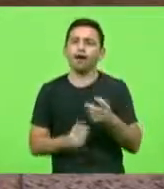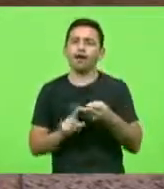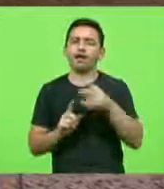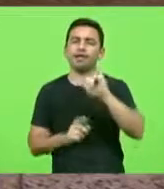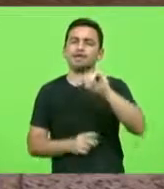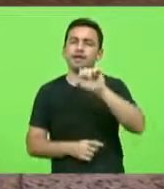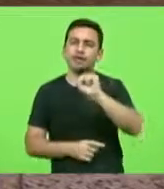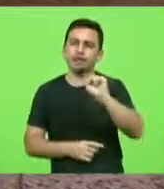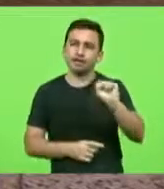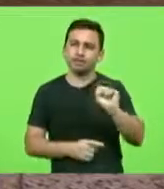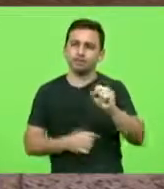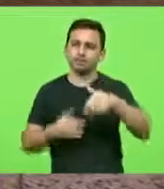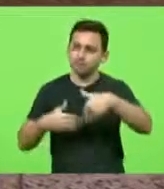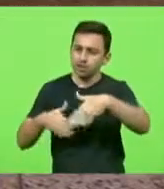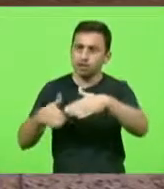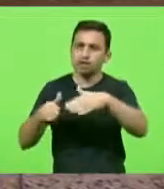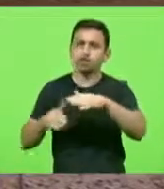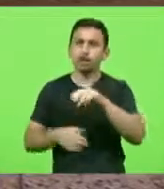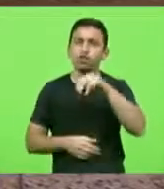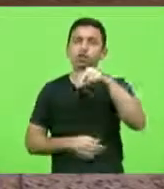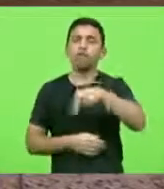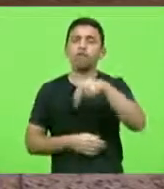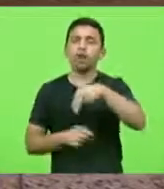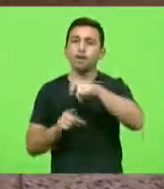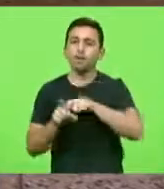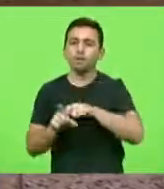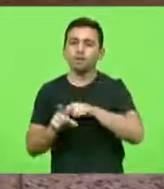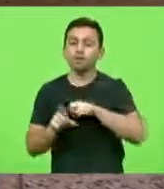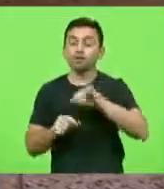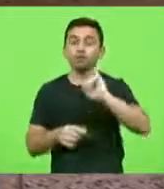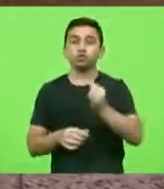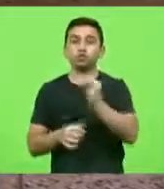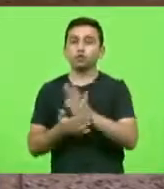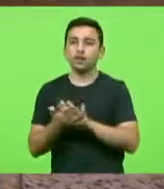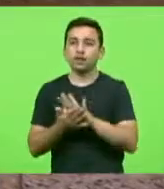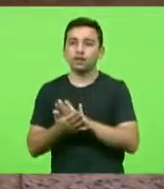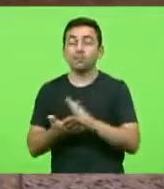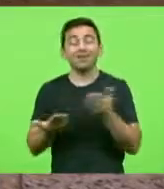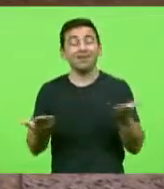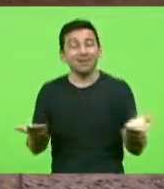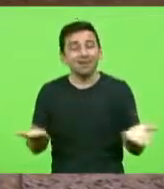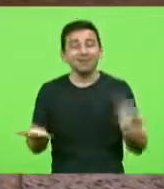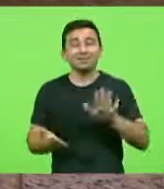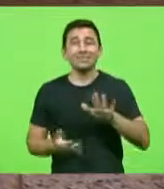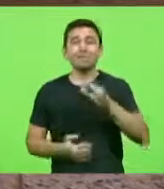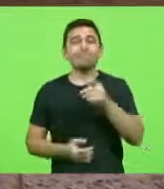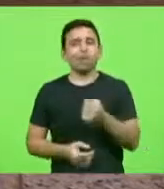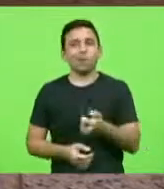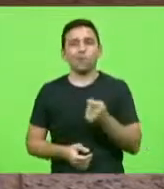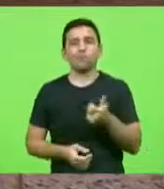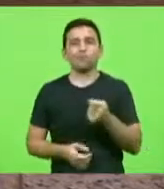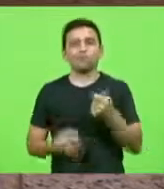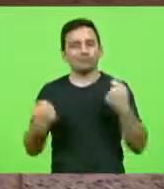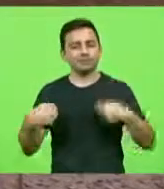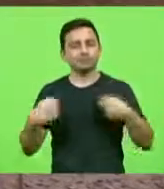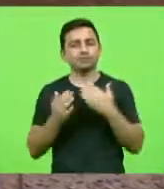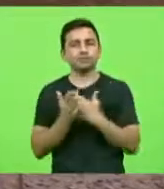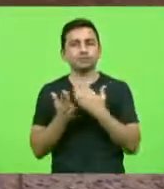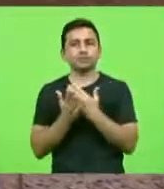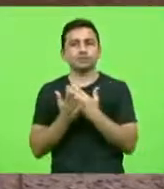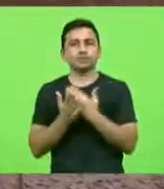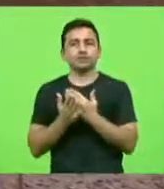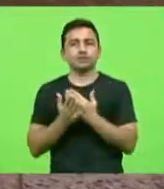para novembro, por exemplo, sem cobrar juros, mas ainda é pouco. Se Deus quiser, a gente